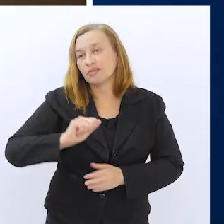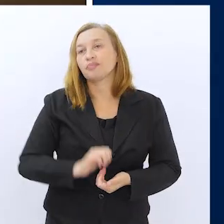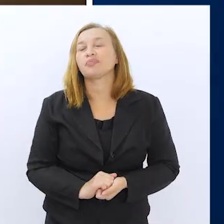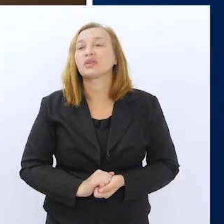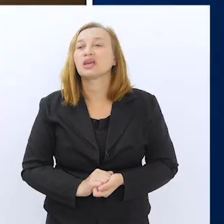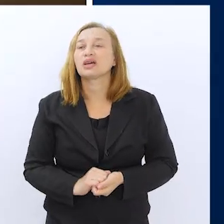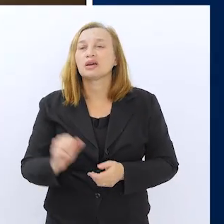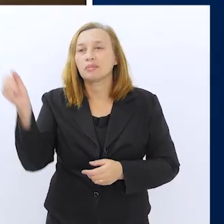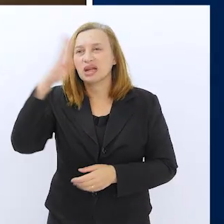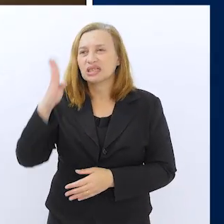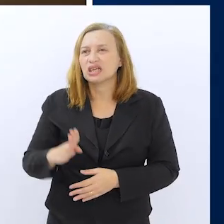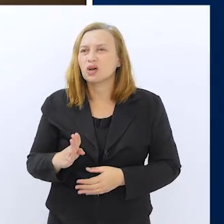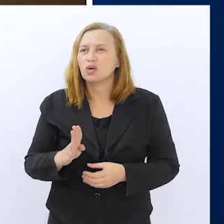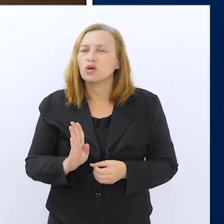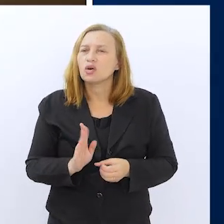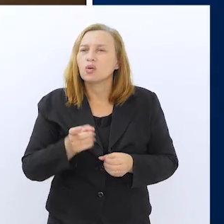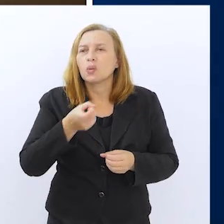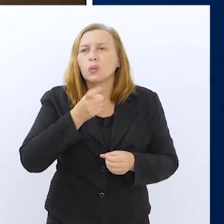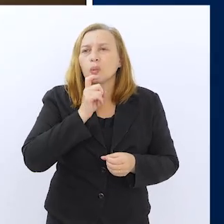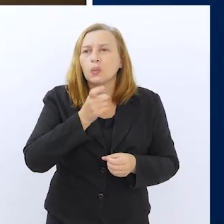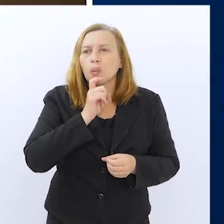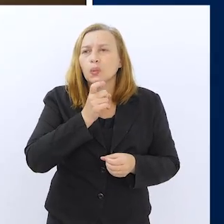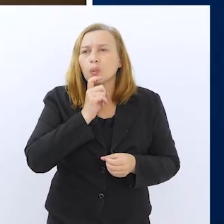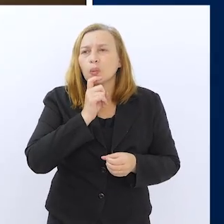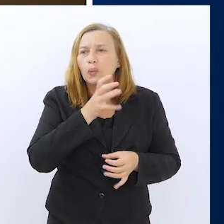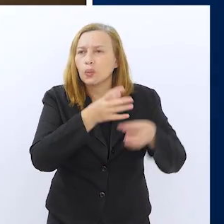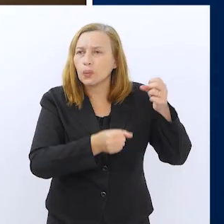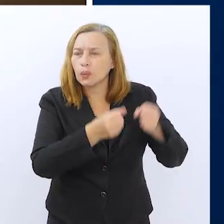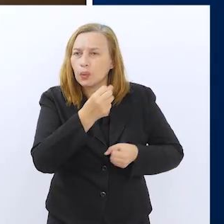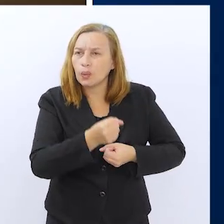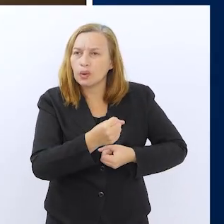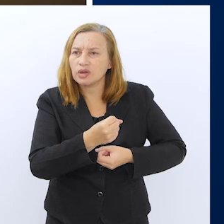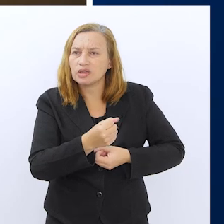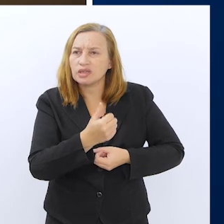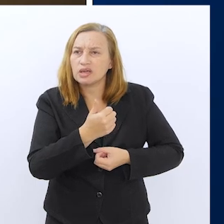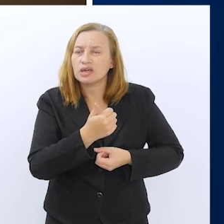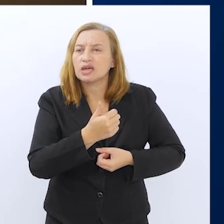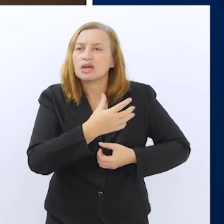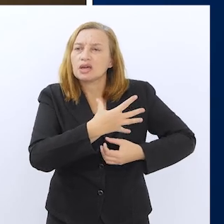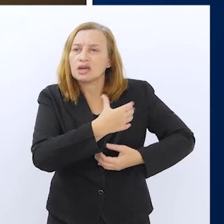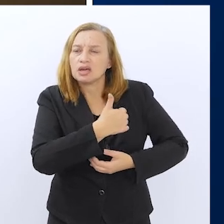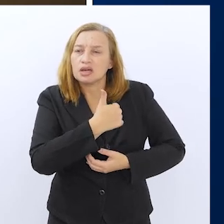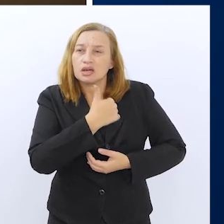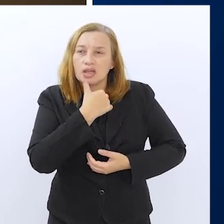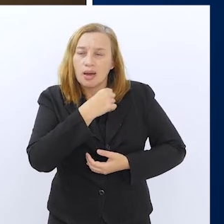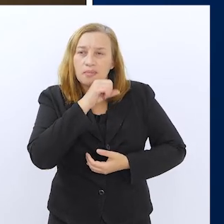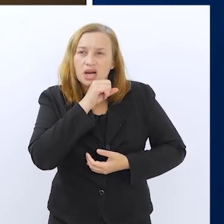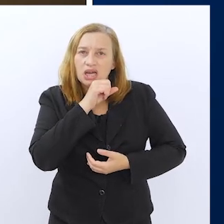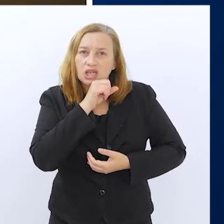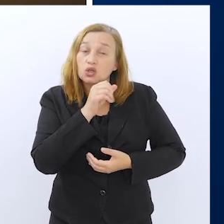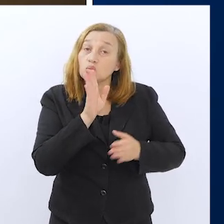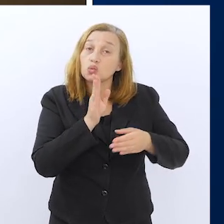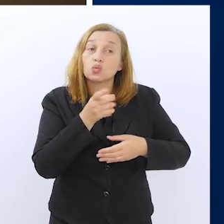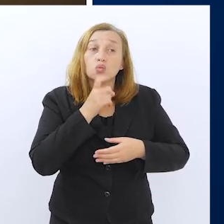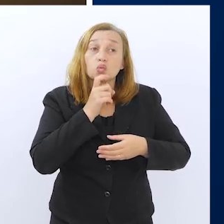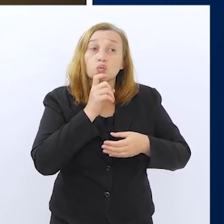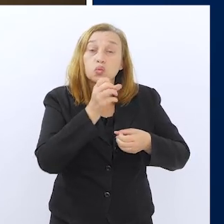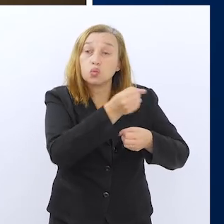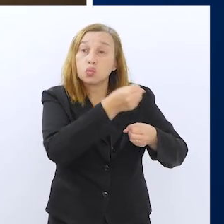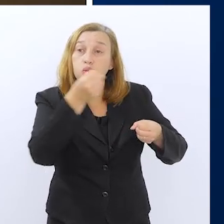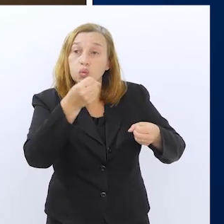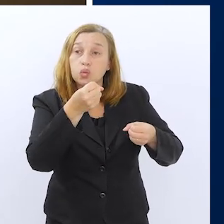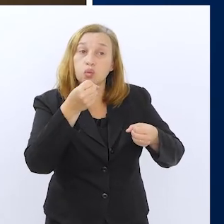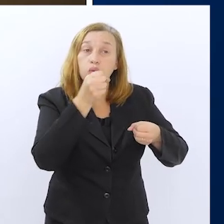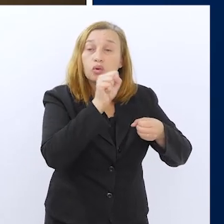Anvisa brasileira, o congelamento de leite materno no congelador até 15